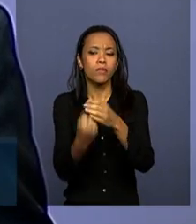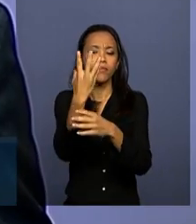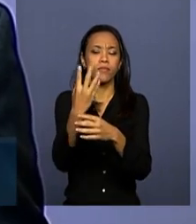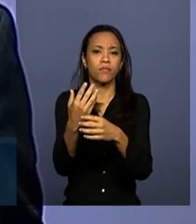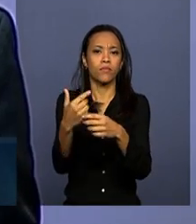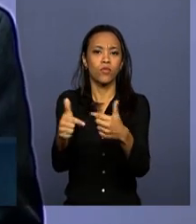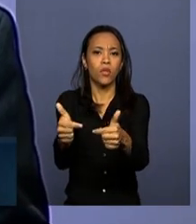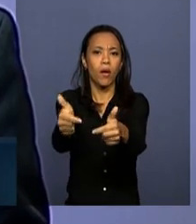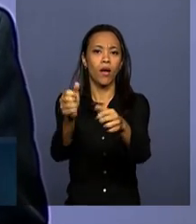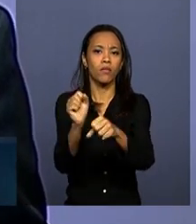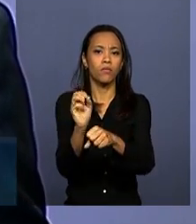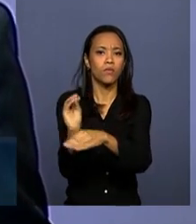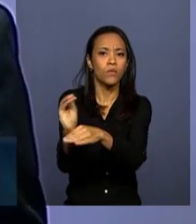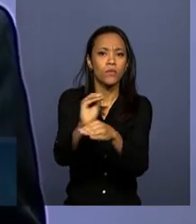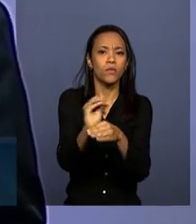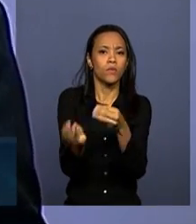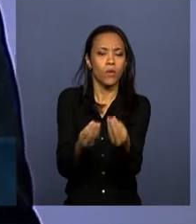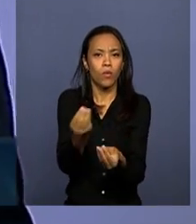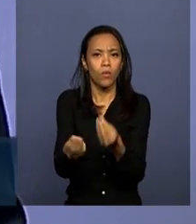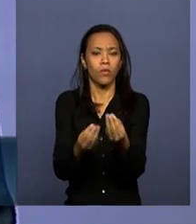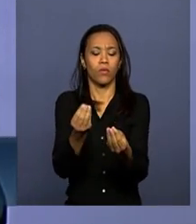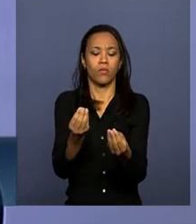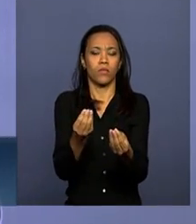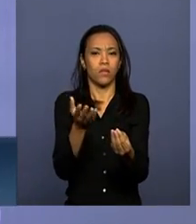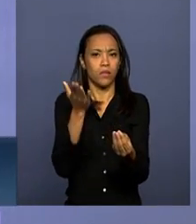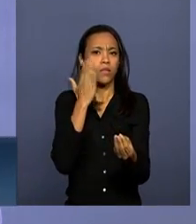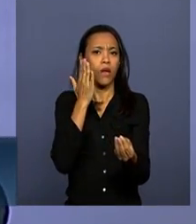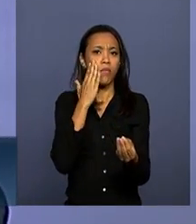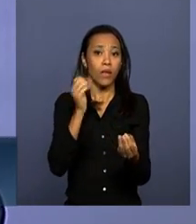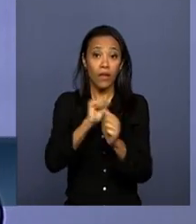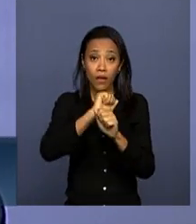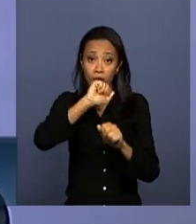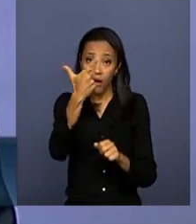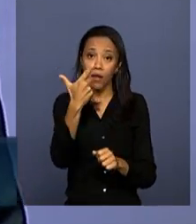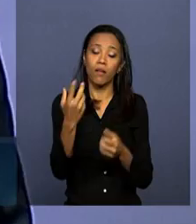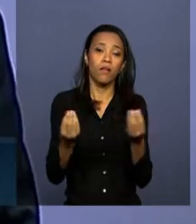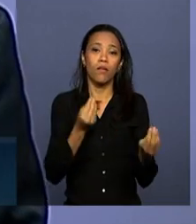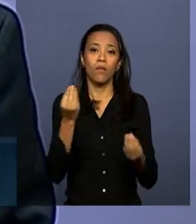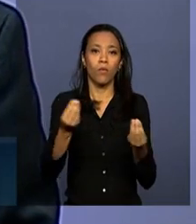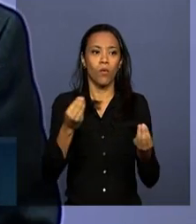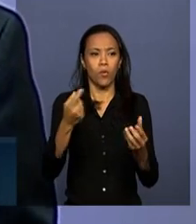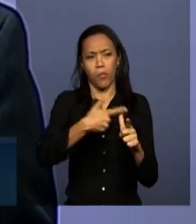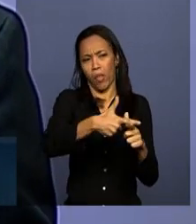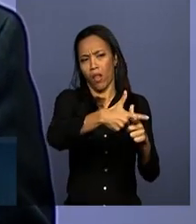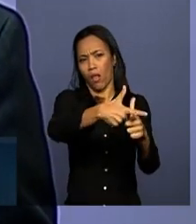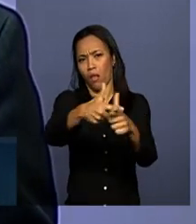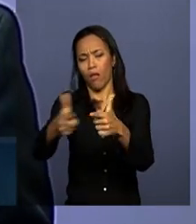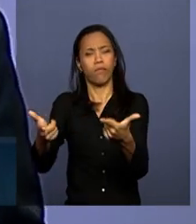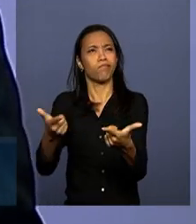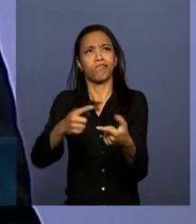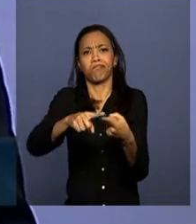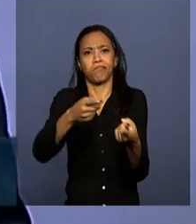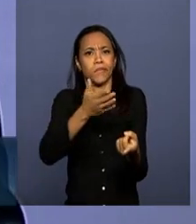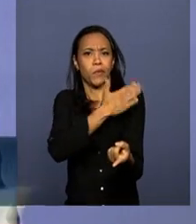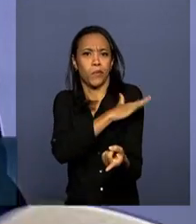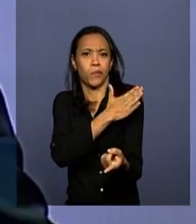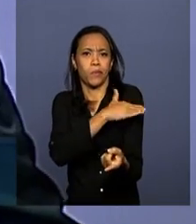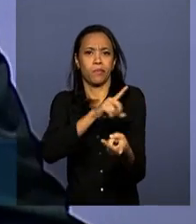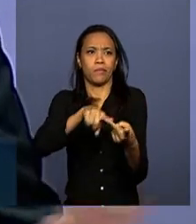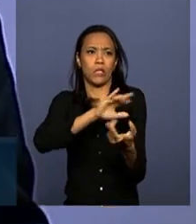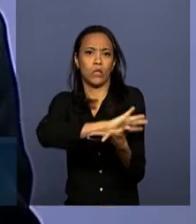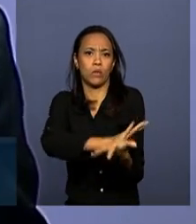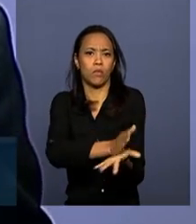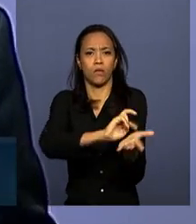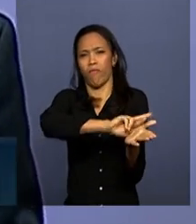ações, poder enfrentar de maneira muito objetiva as circunstâncias que envolvem preconceito, discriminação,